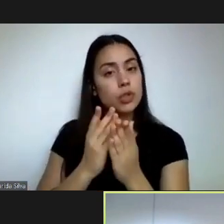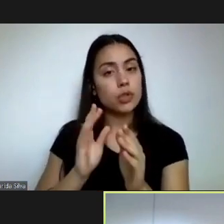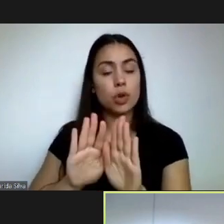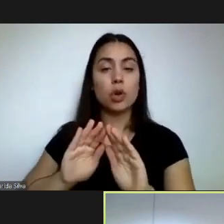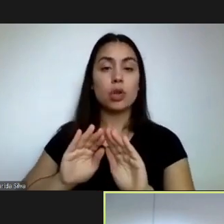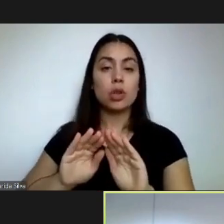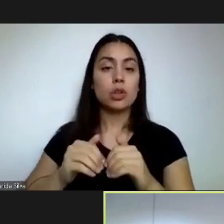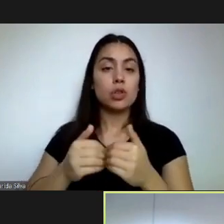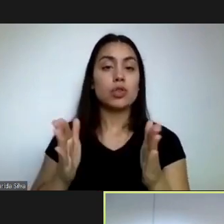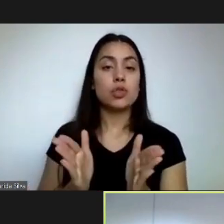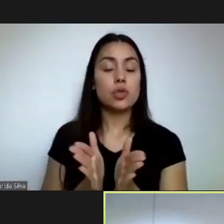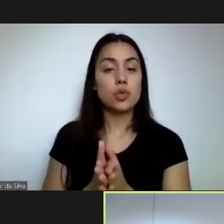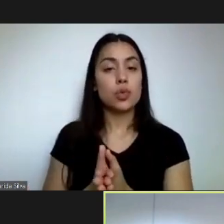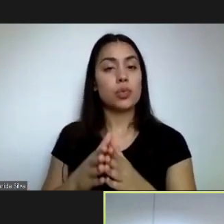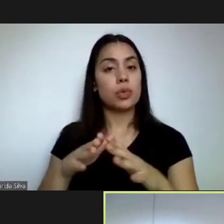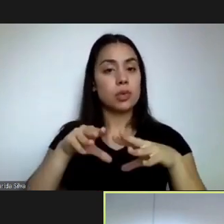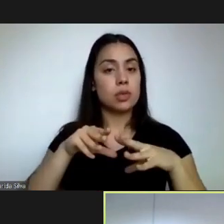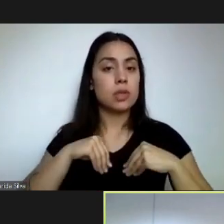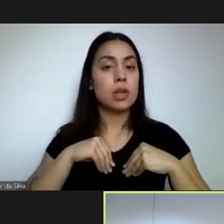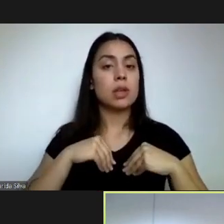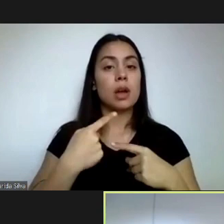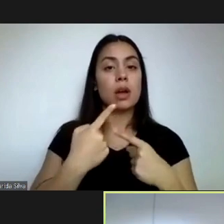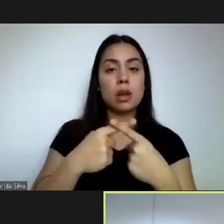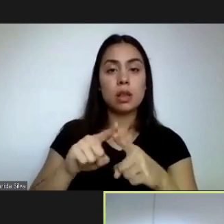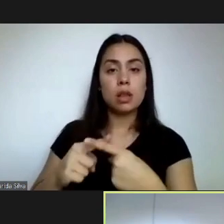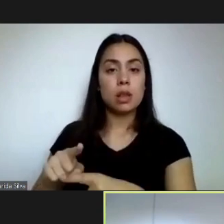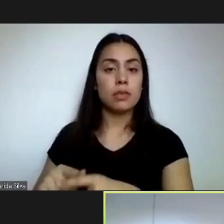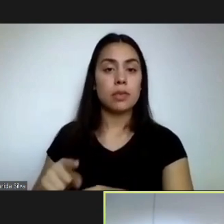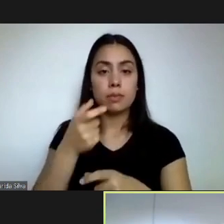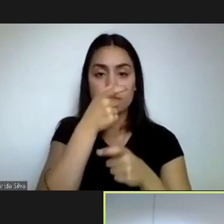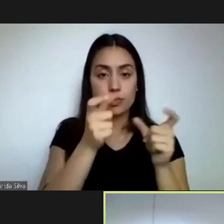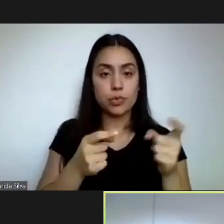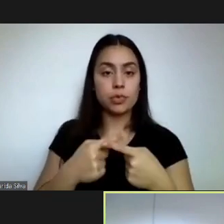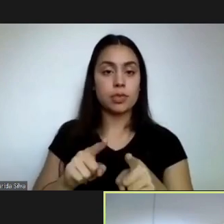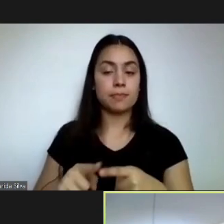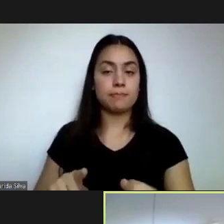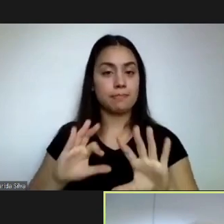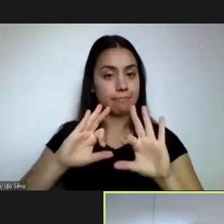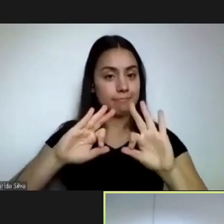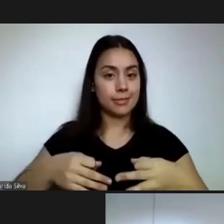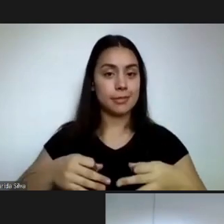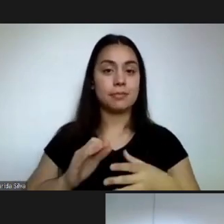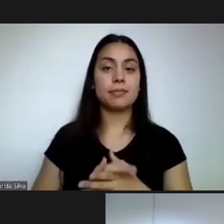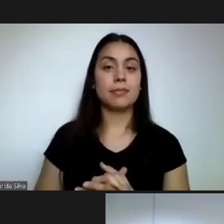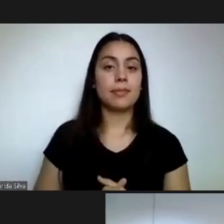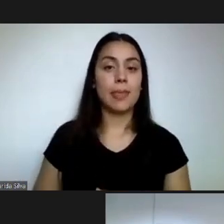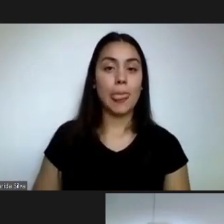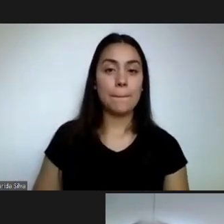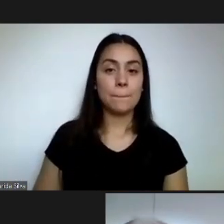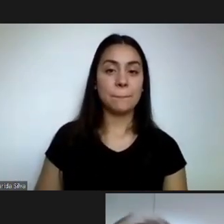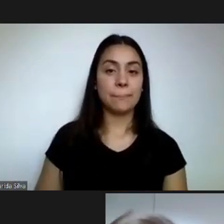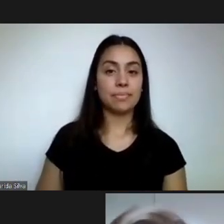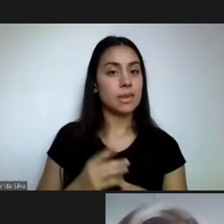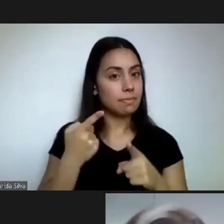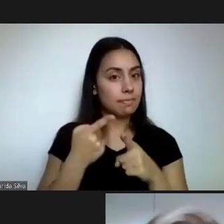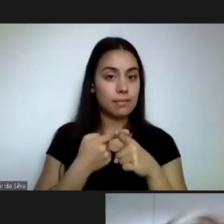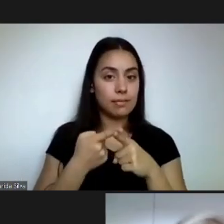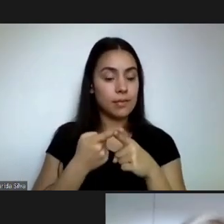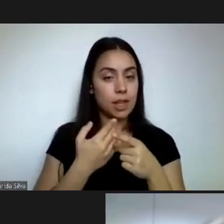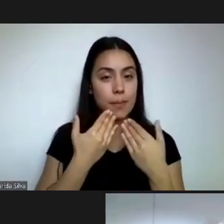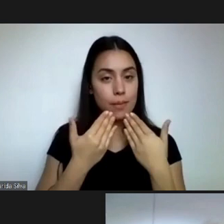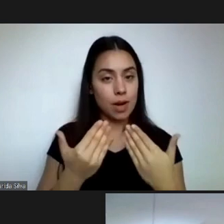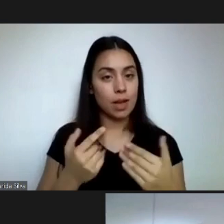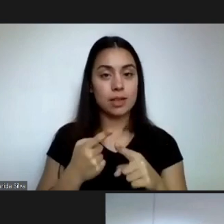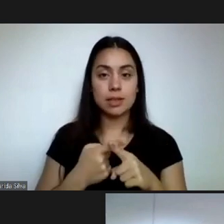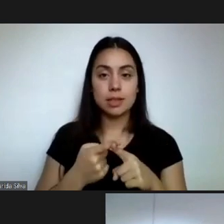o acolher e aproveitar a diversidade. Não digo mais nada, Luísa. Não, muito interessante, muito obrigada. Há